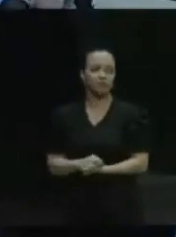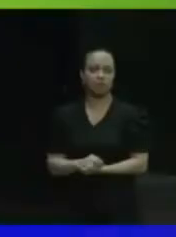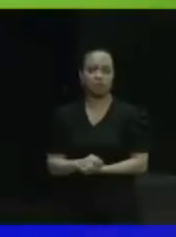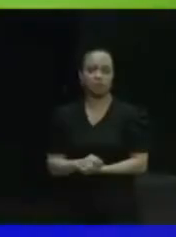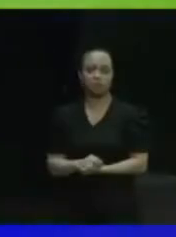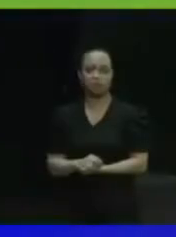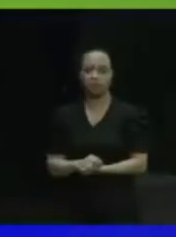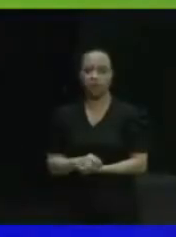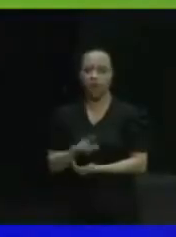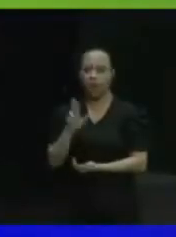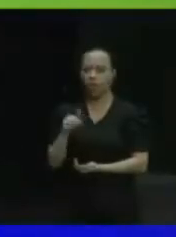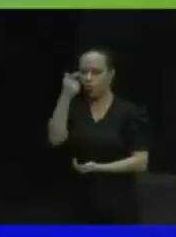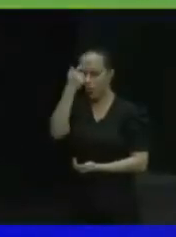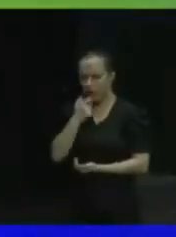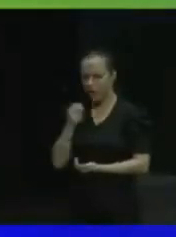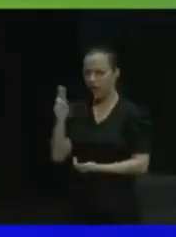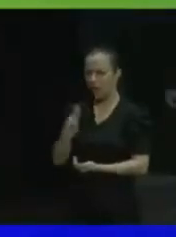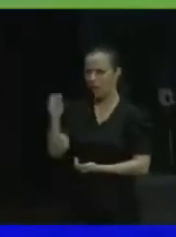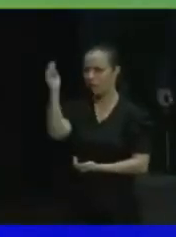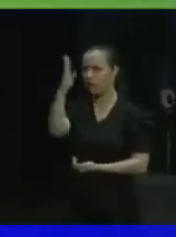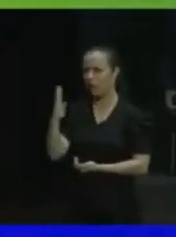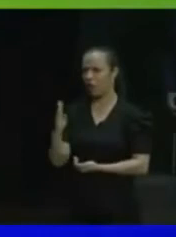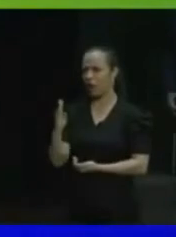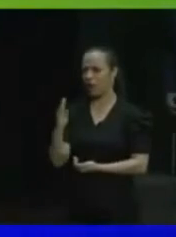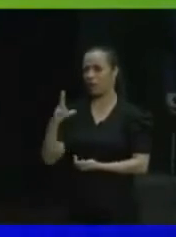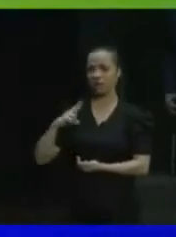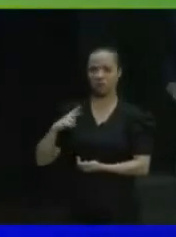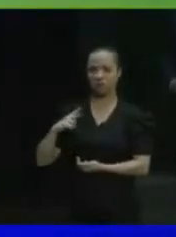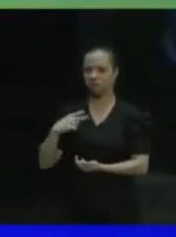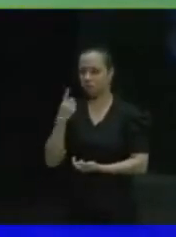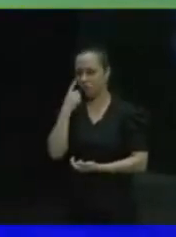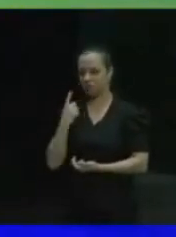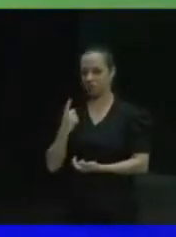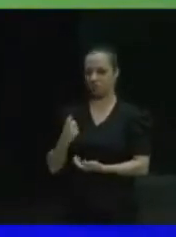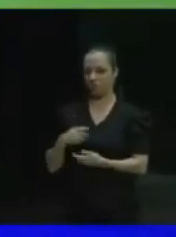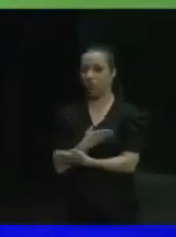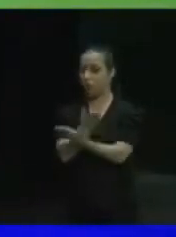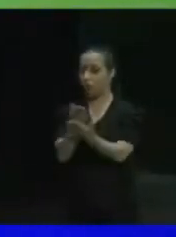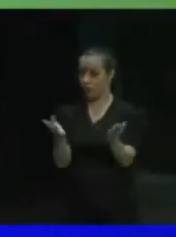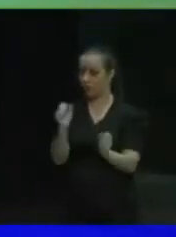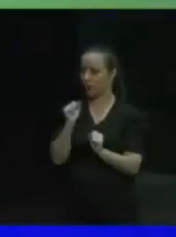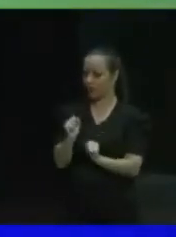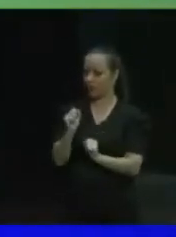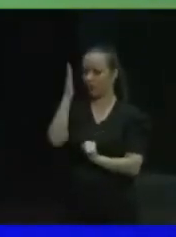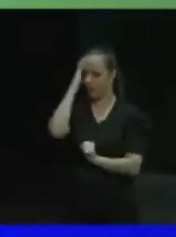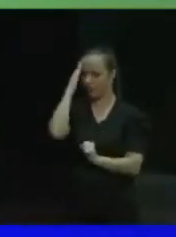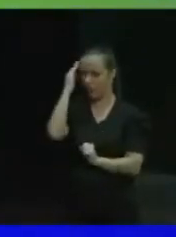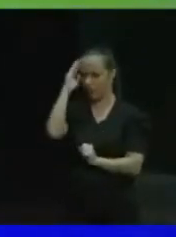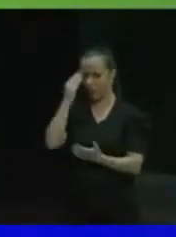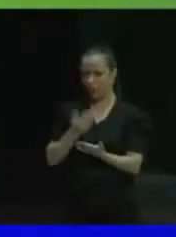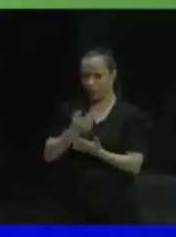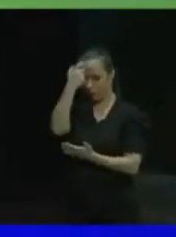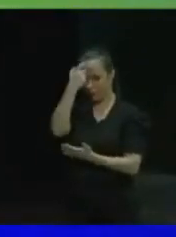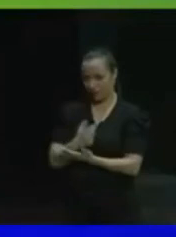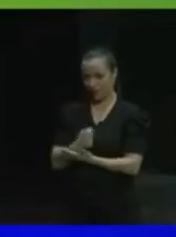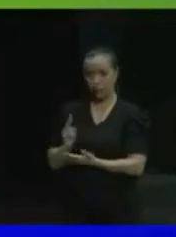Jamais usarei o Brasil para ganho pessoal. Vocês sabem que podem confiar que eu sempre vou